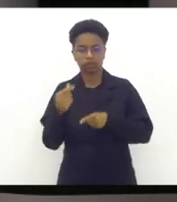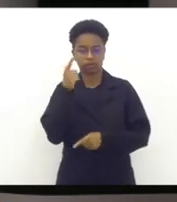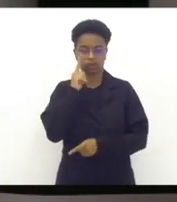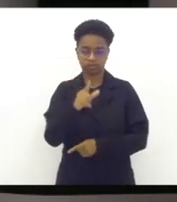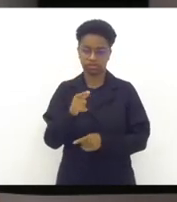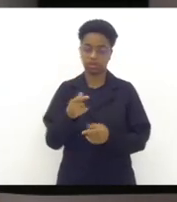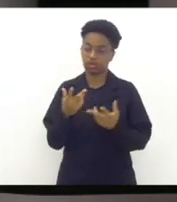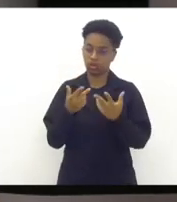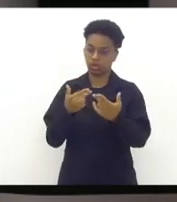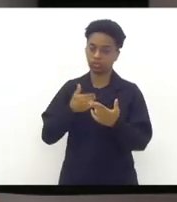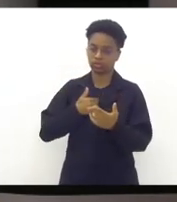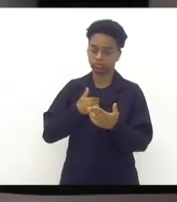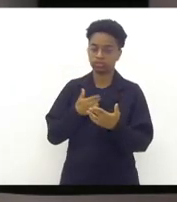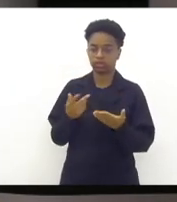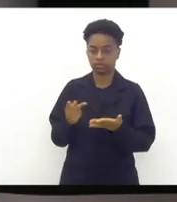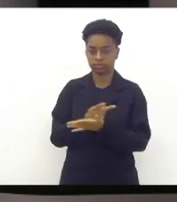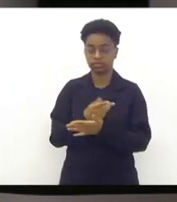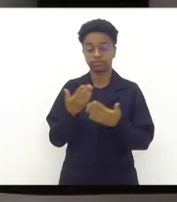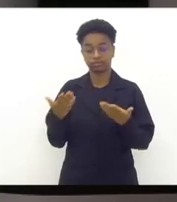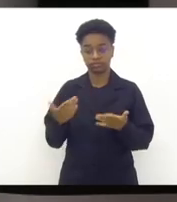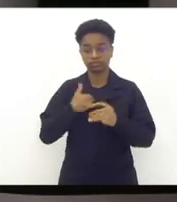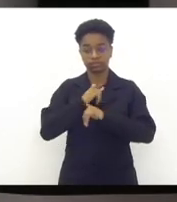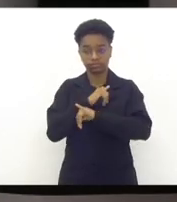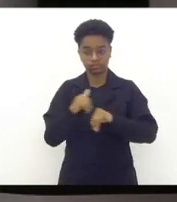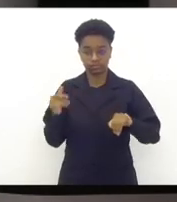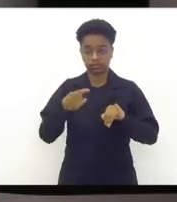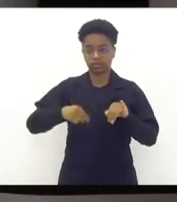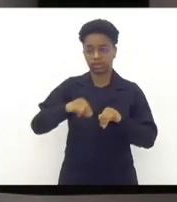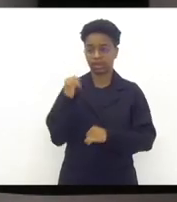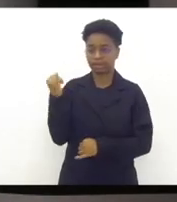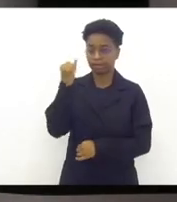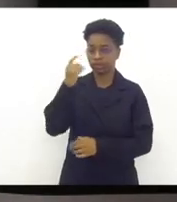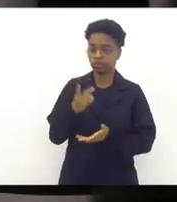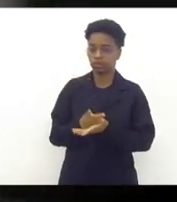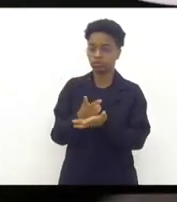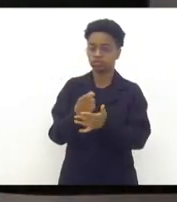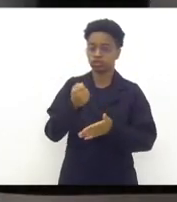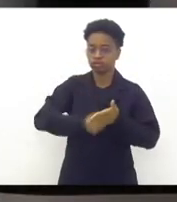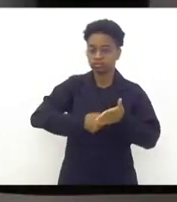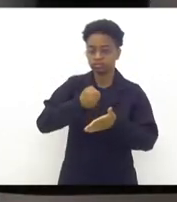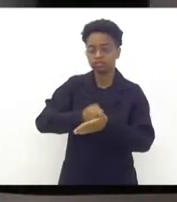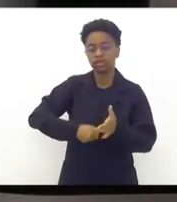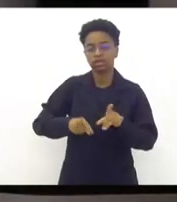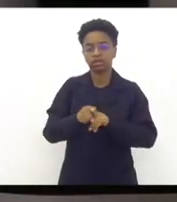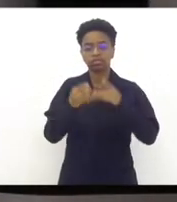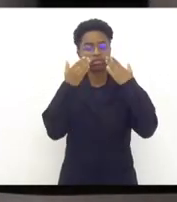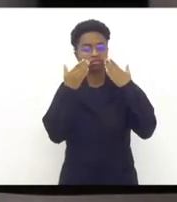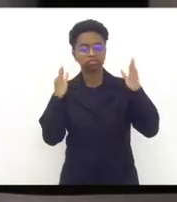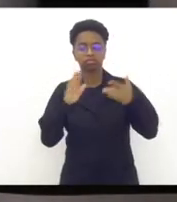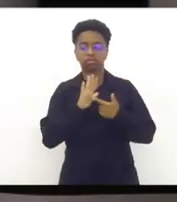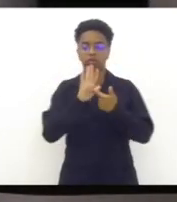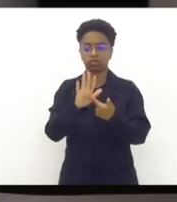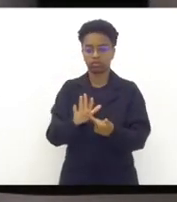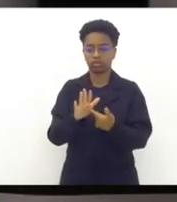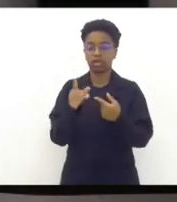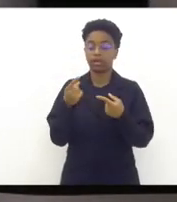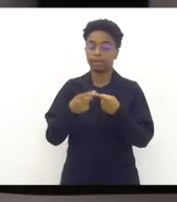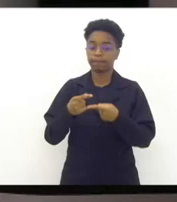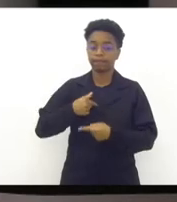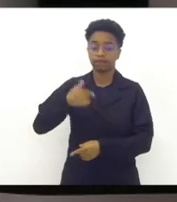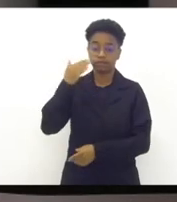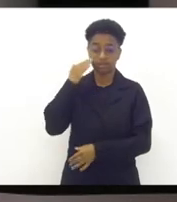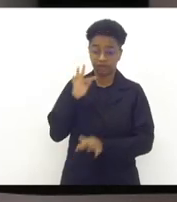caso. Então, ressaltar que é muito importante a gente continuar lutando, botando a nossa cara, que eu sei que